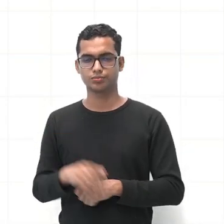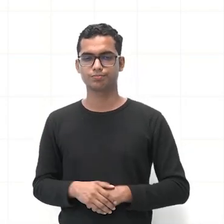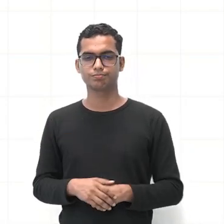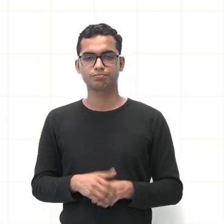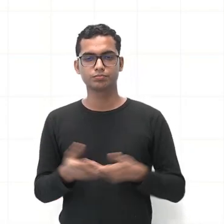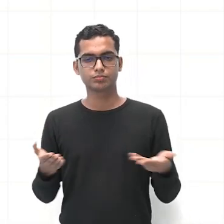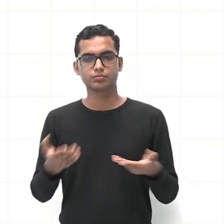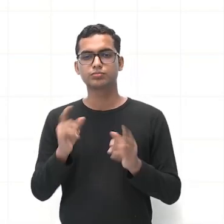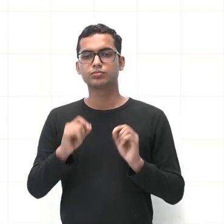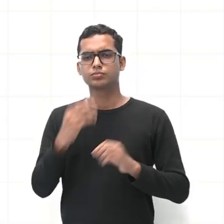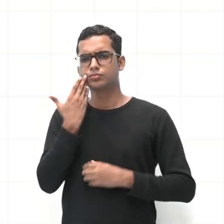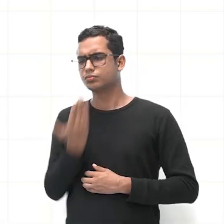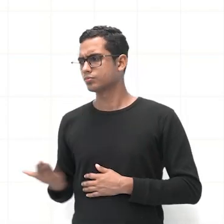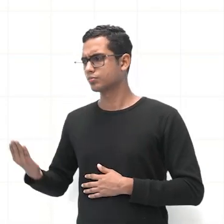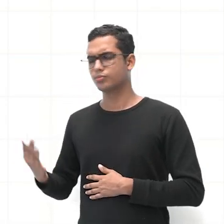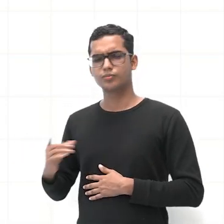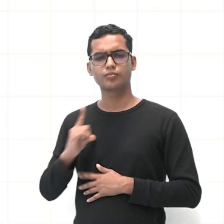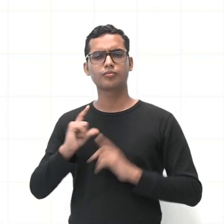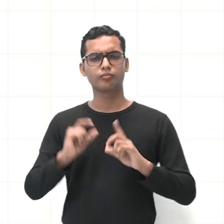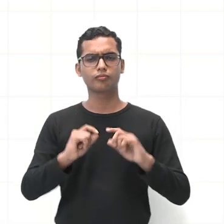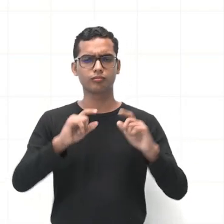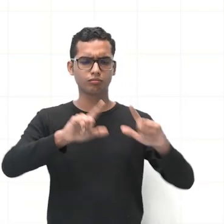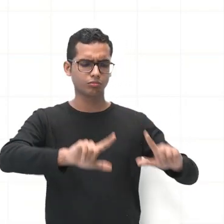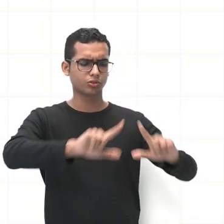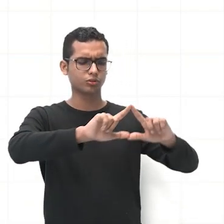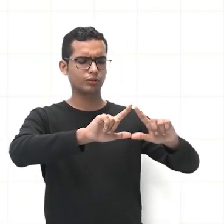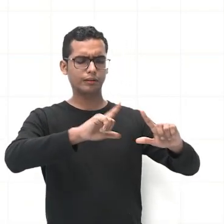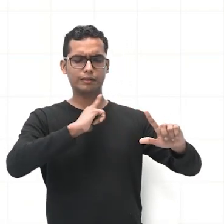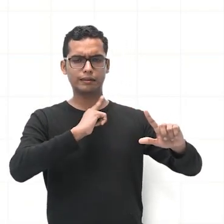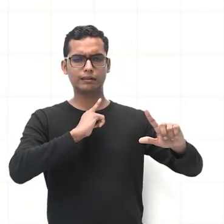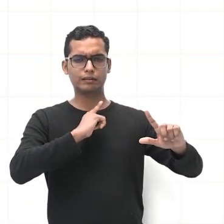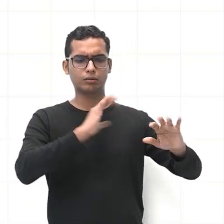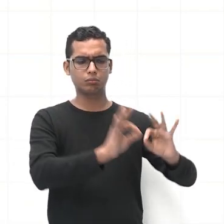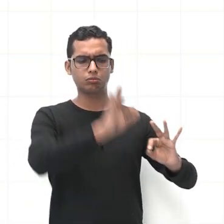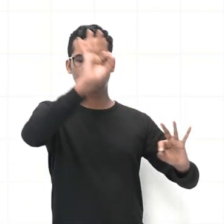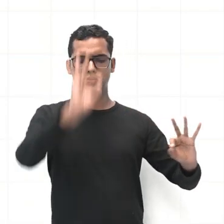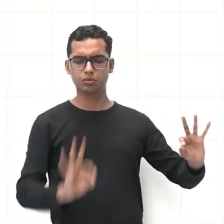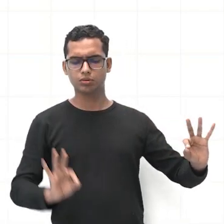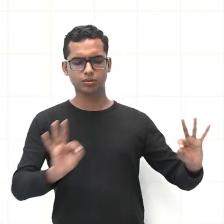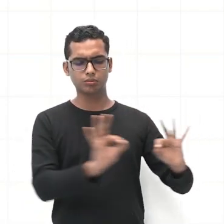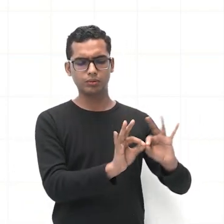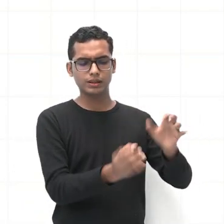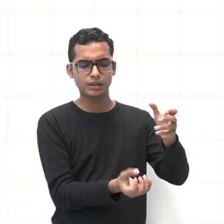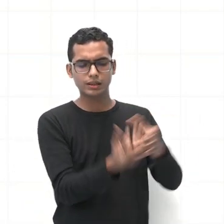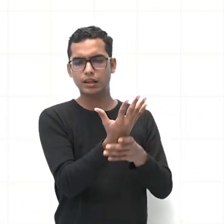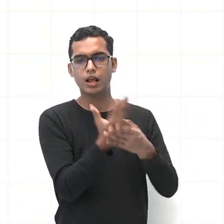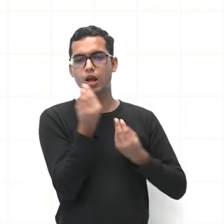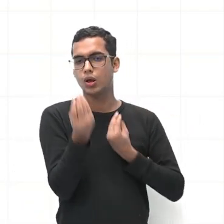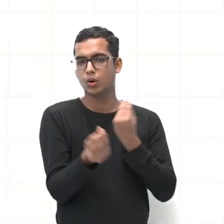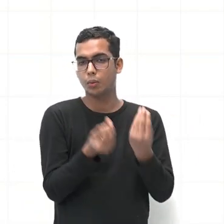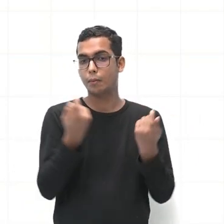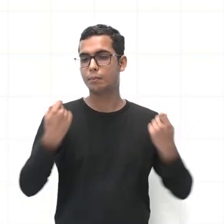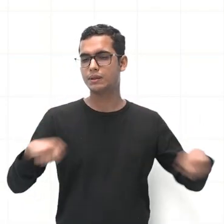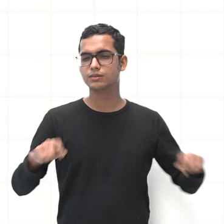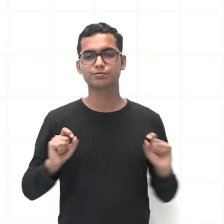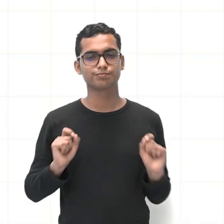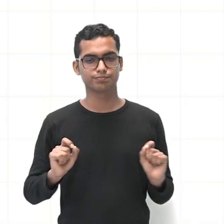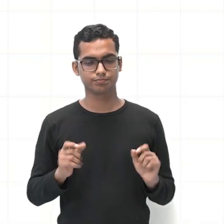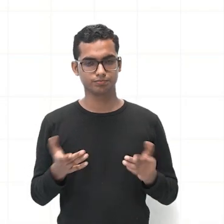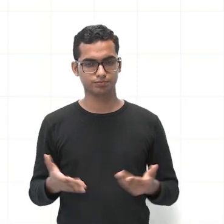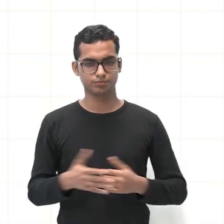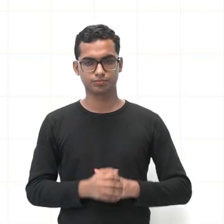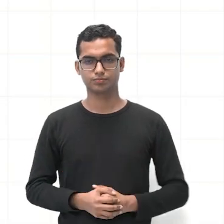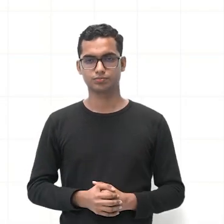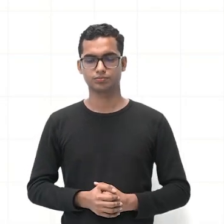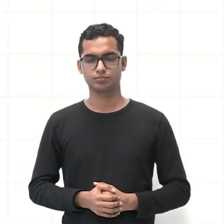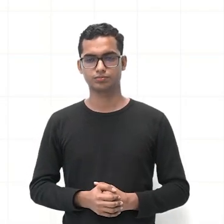Então, o que é necessário para que um triângulo exista? Vamos observar bem aqui essa definição. Dados os três segmentos